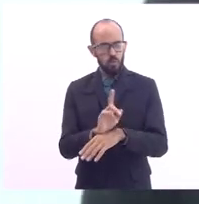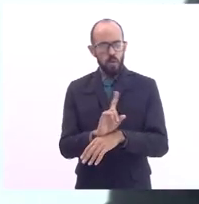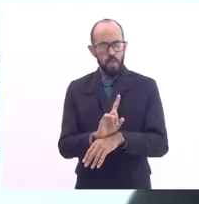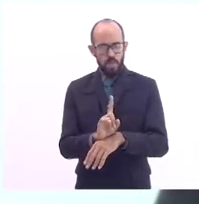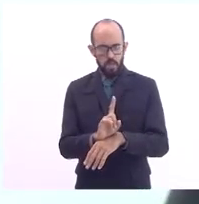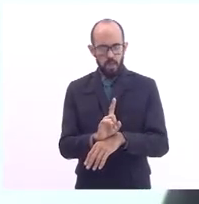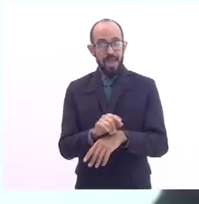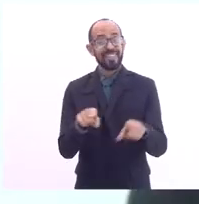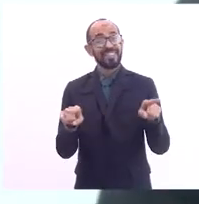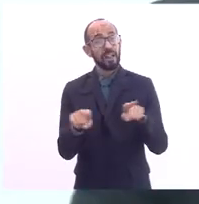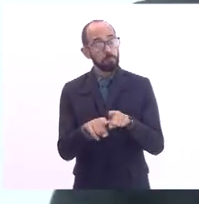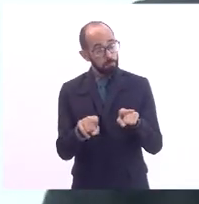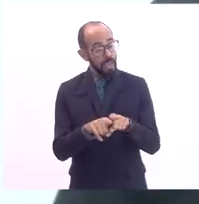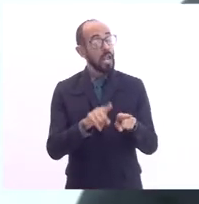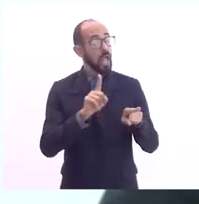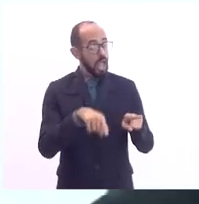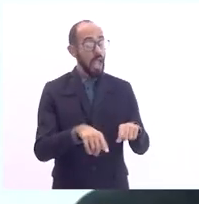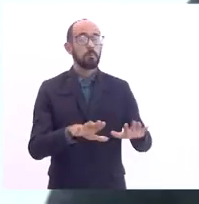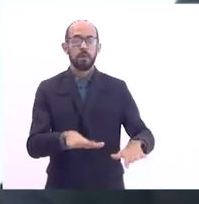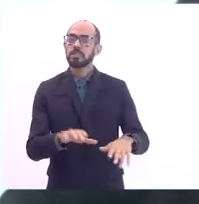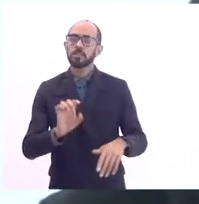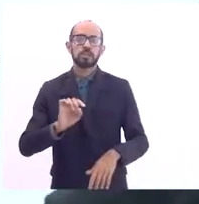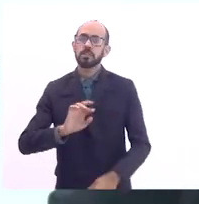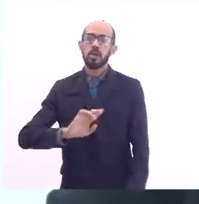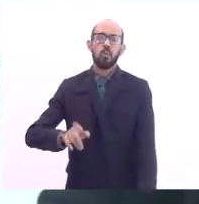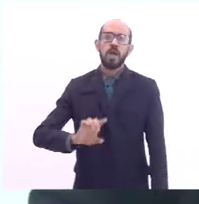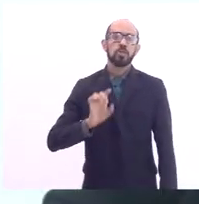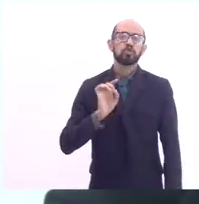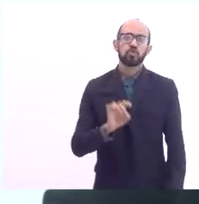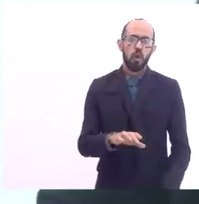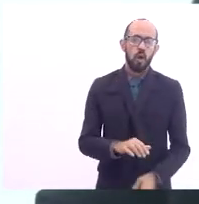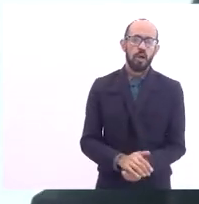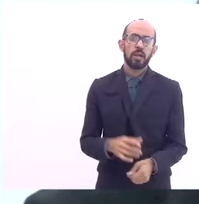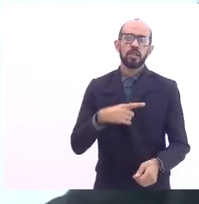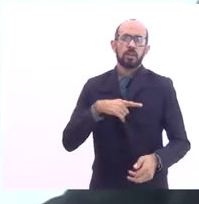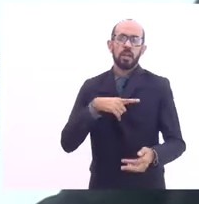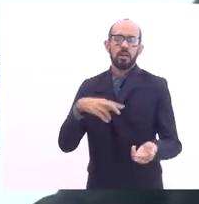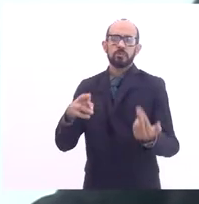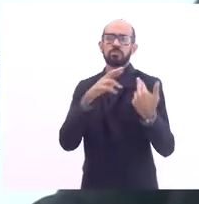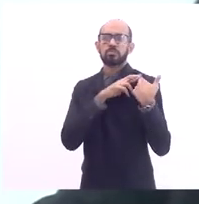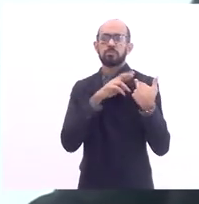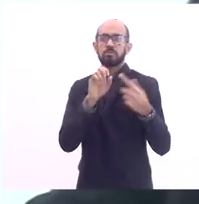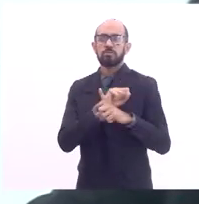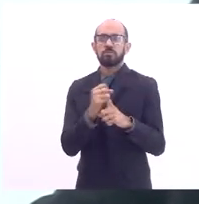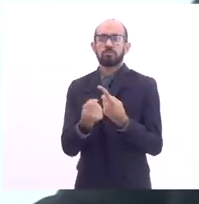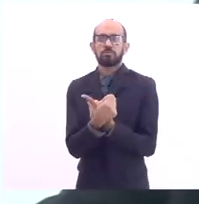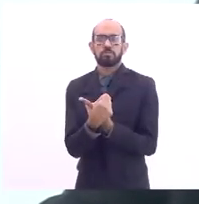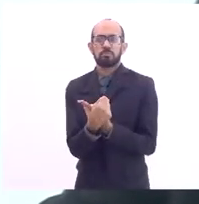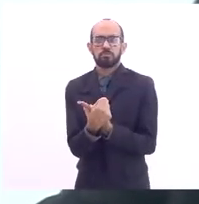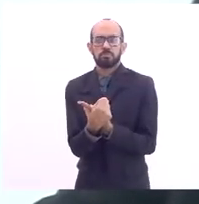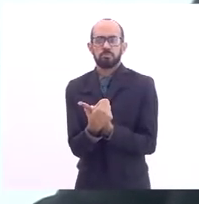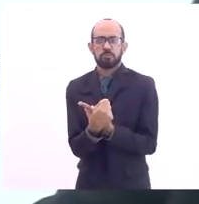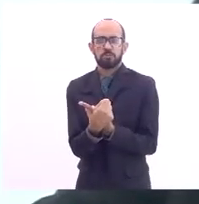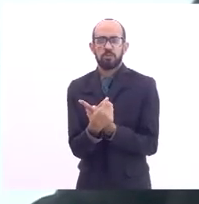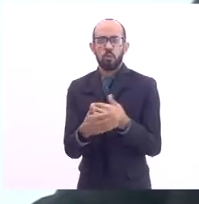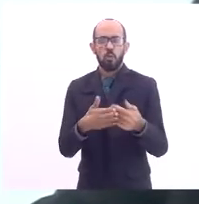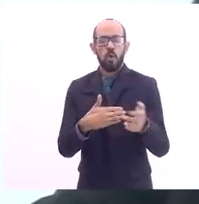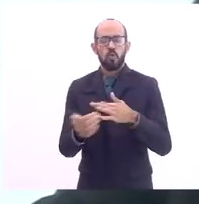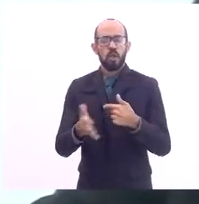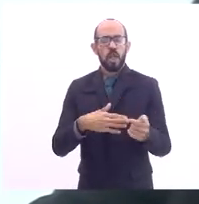disso, é também isso, é muito disso, mas não é só isso. O partido tem responsabilidade social. Qualquer